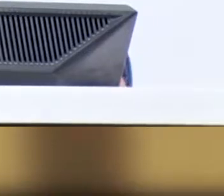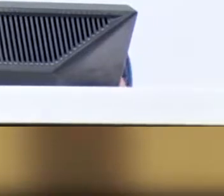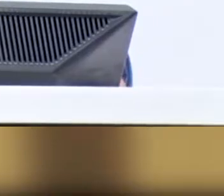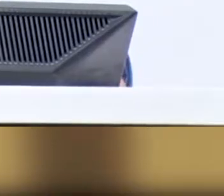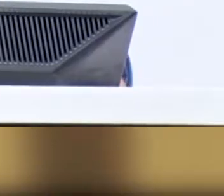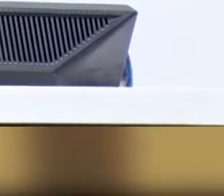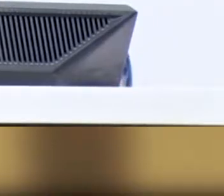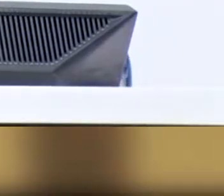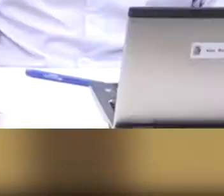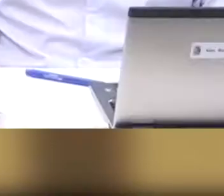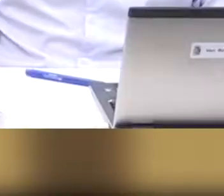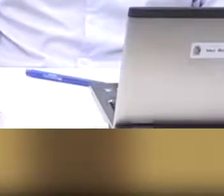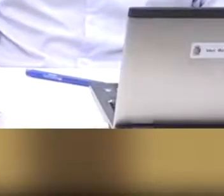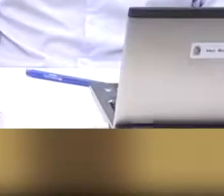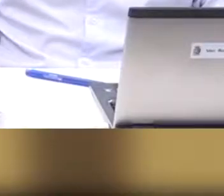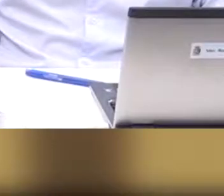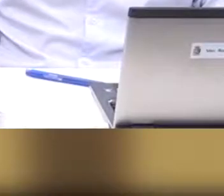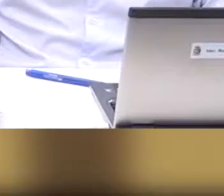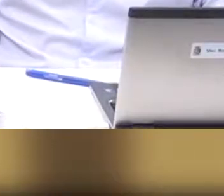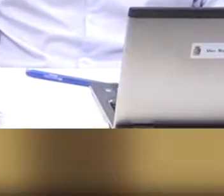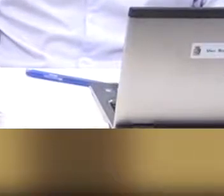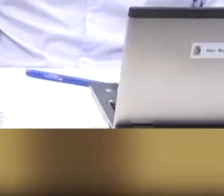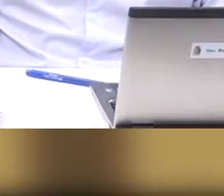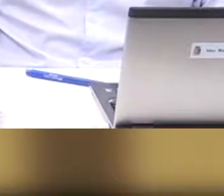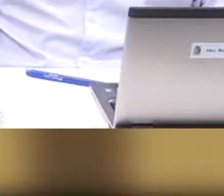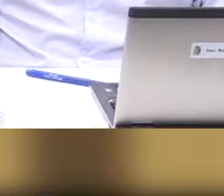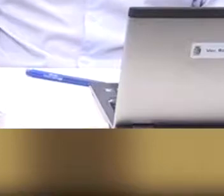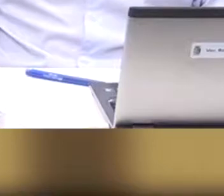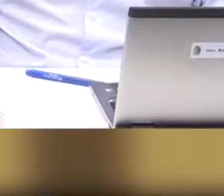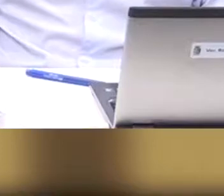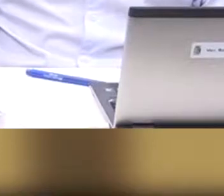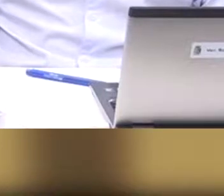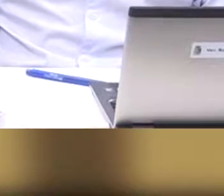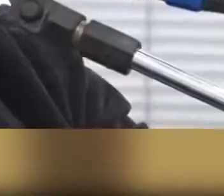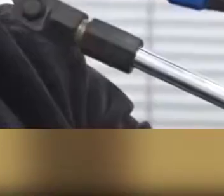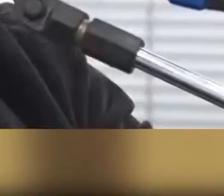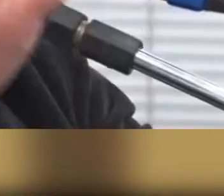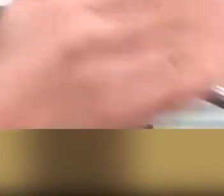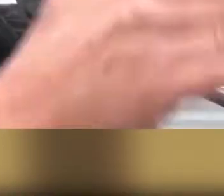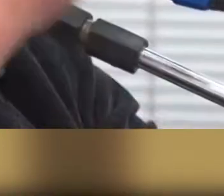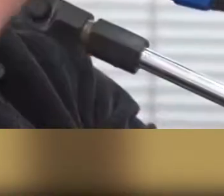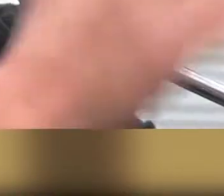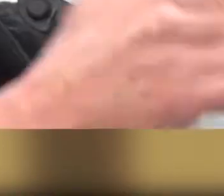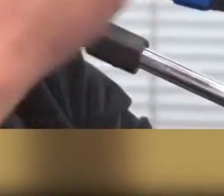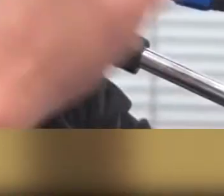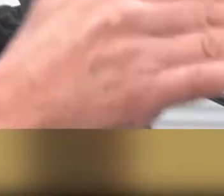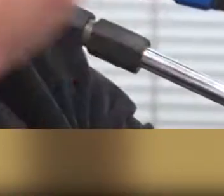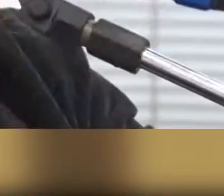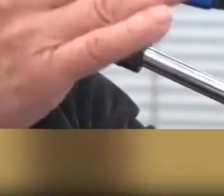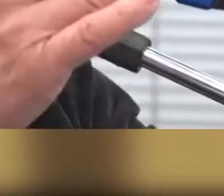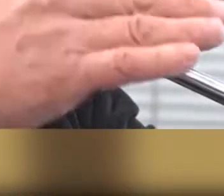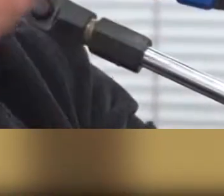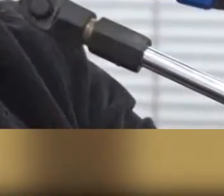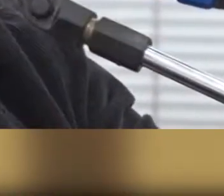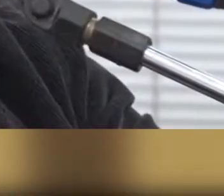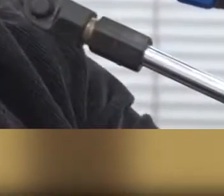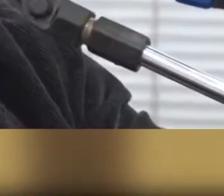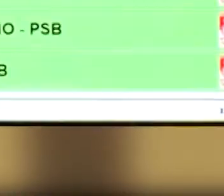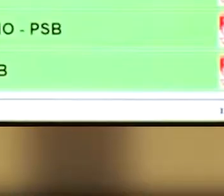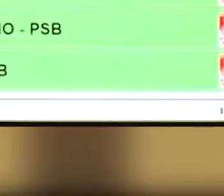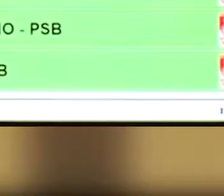de Vereadores. A opinião dos parlamentares da 17ª Legislatura sobre os temas do